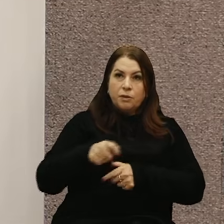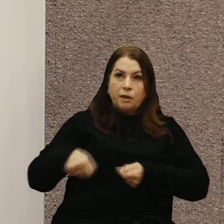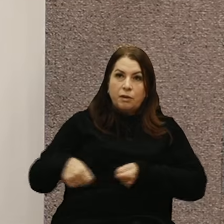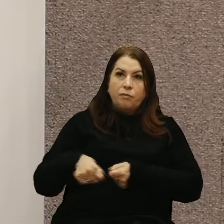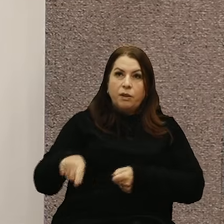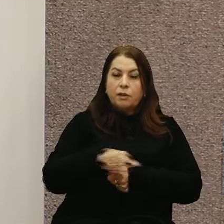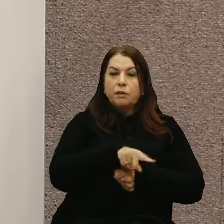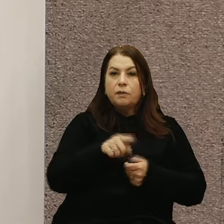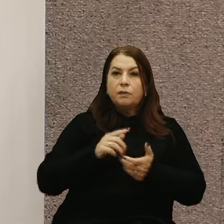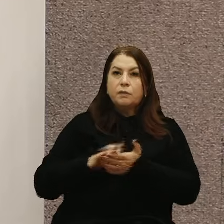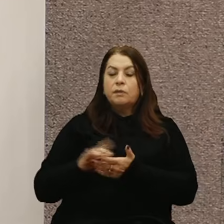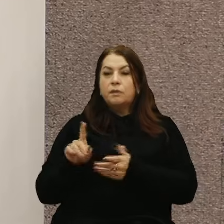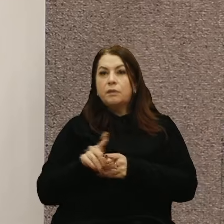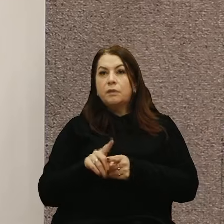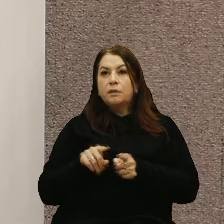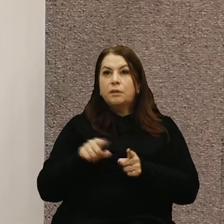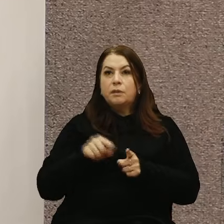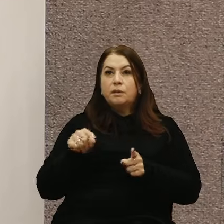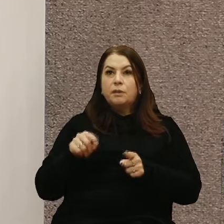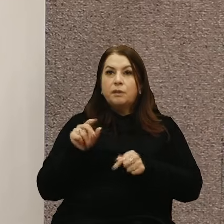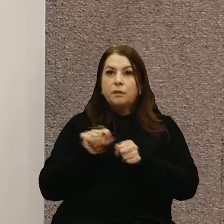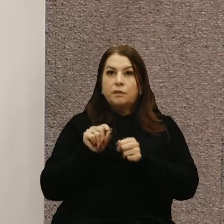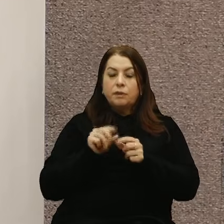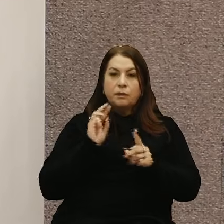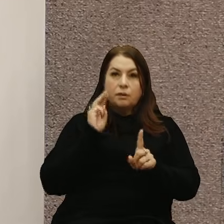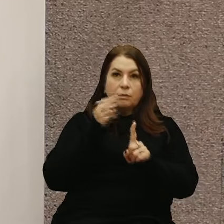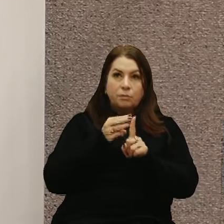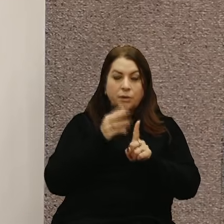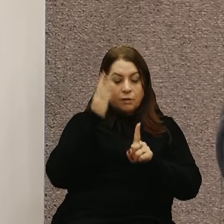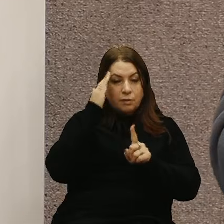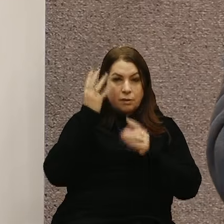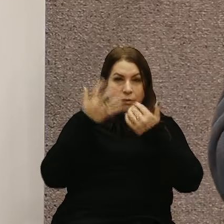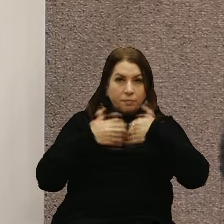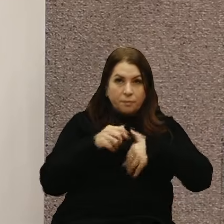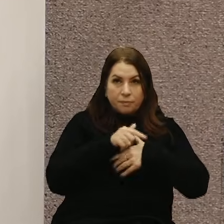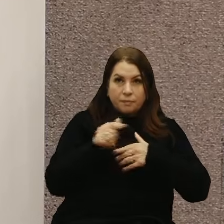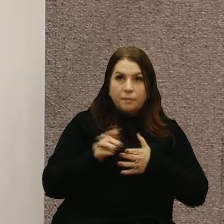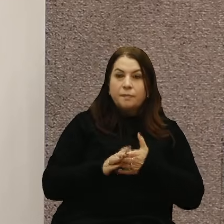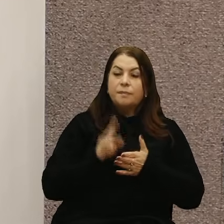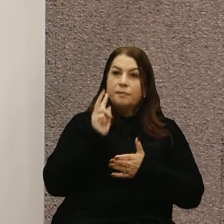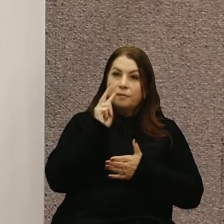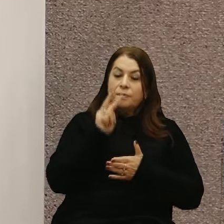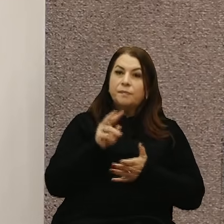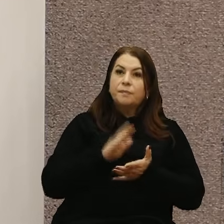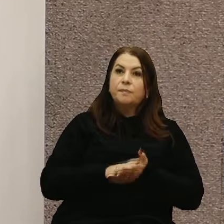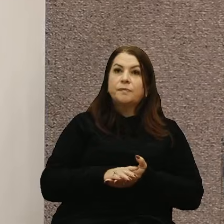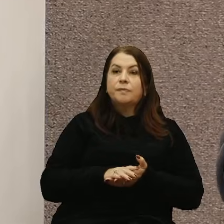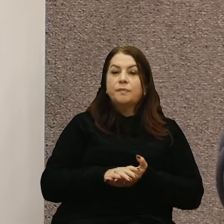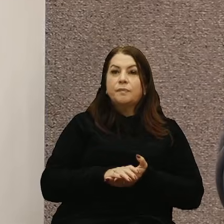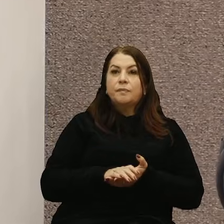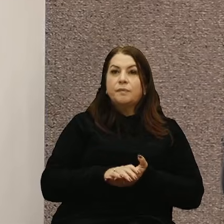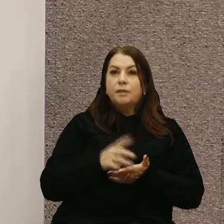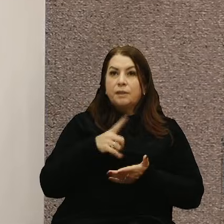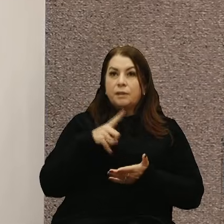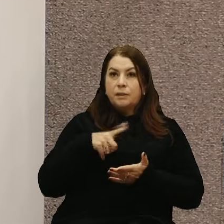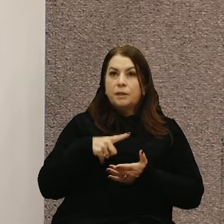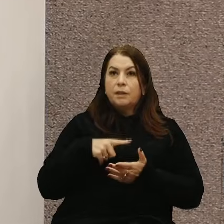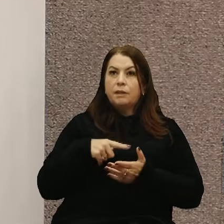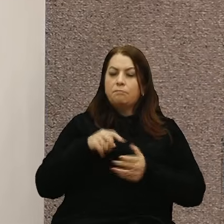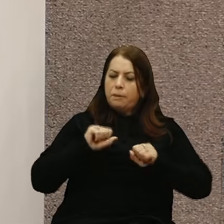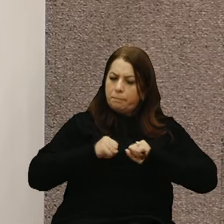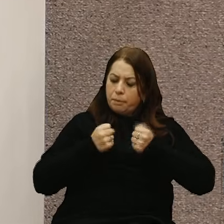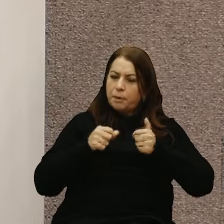O reboque às vezes sai batendo porque tem que cumprir meta, né? Eu sei como funciona. E a gente olha e vê que existe empenho, existe